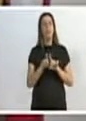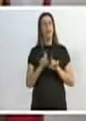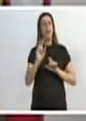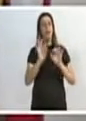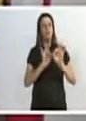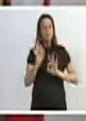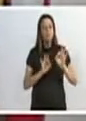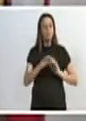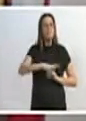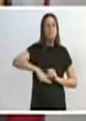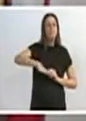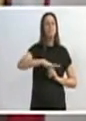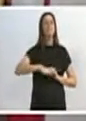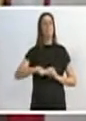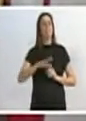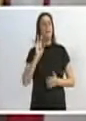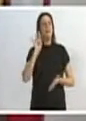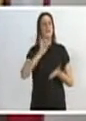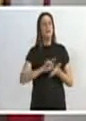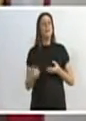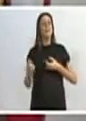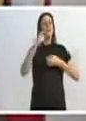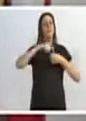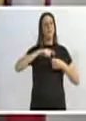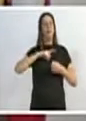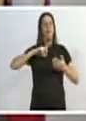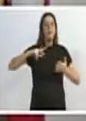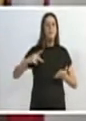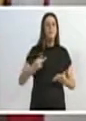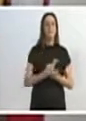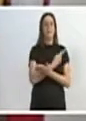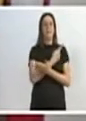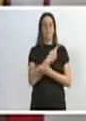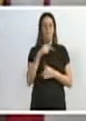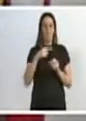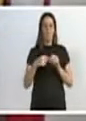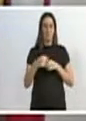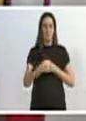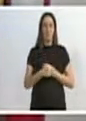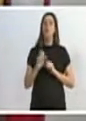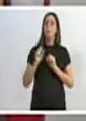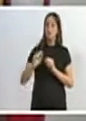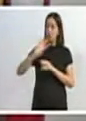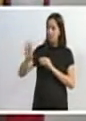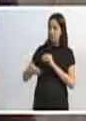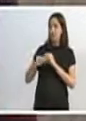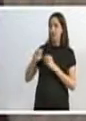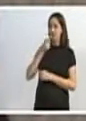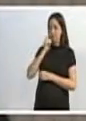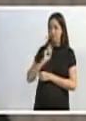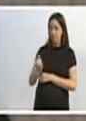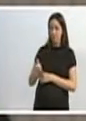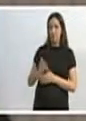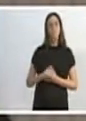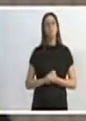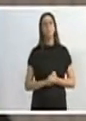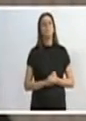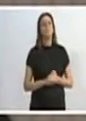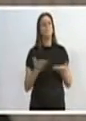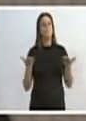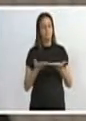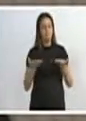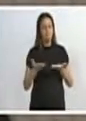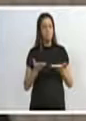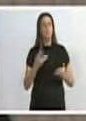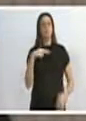ser palco, sim, de novas atrações por parte da cidade. Conselho à parte, o vereador Fábio Filho, senhor presidente. Ouvimos em